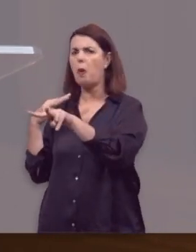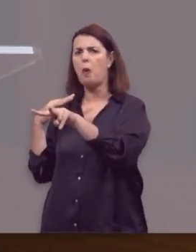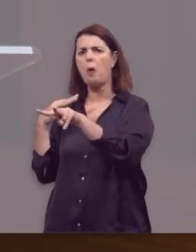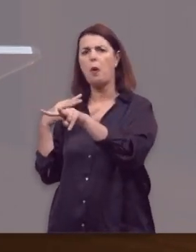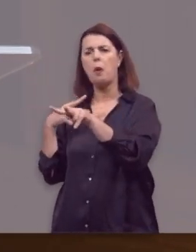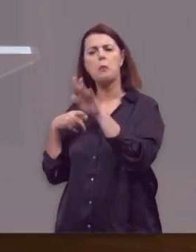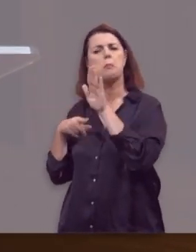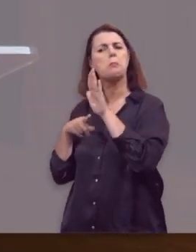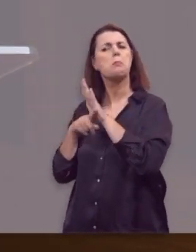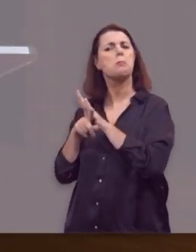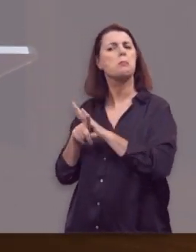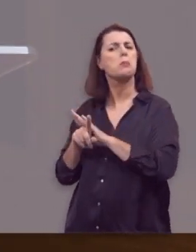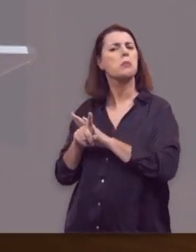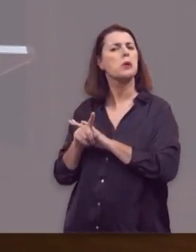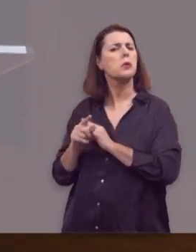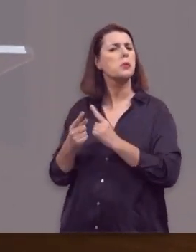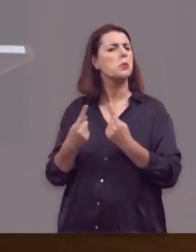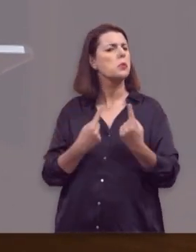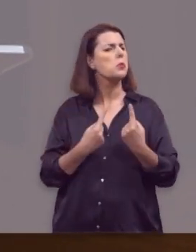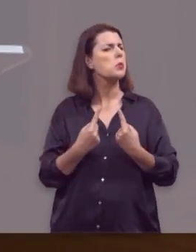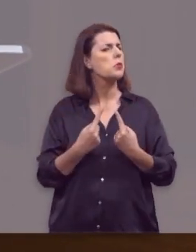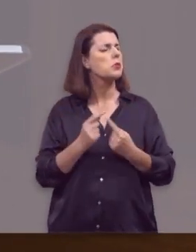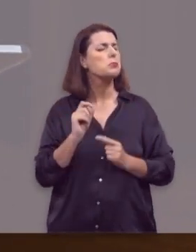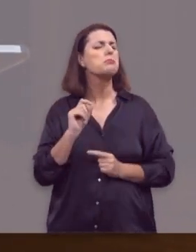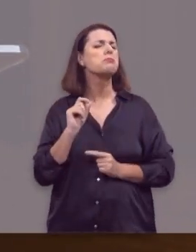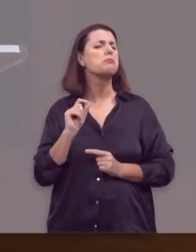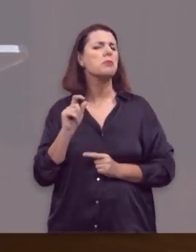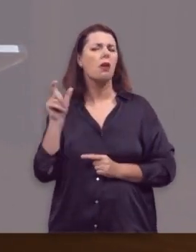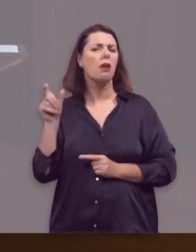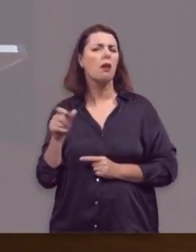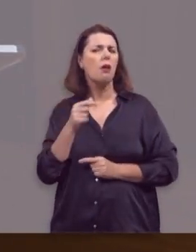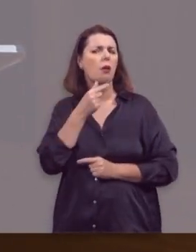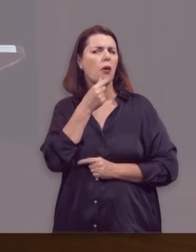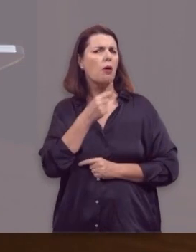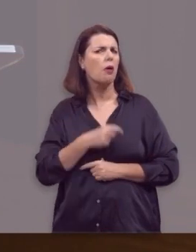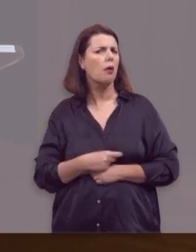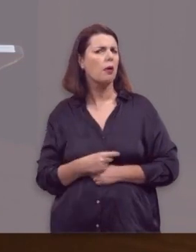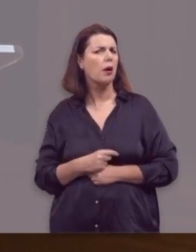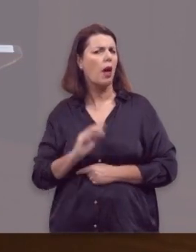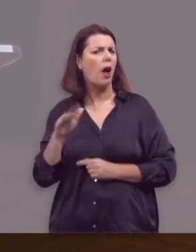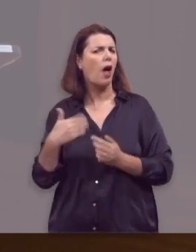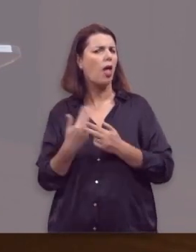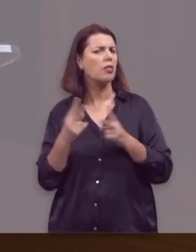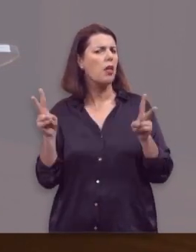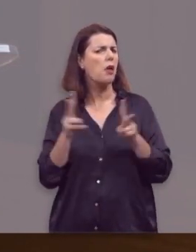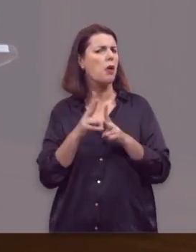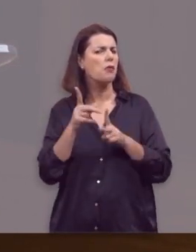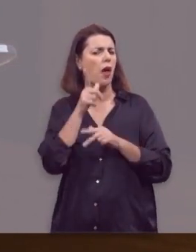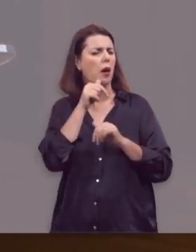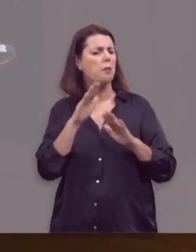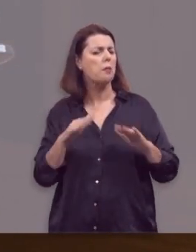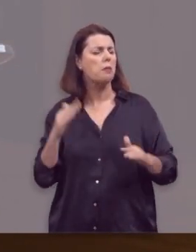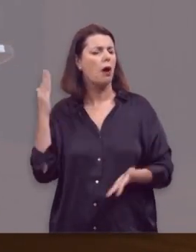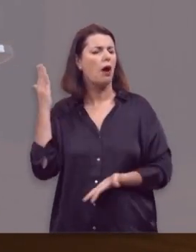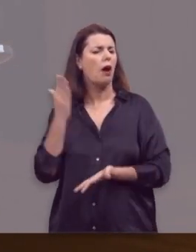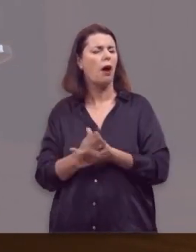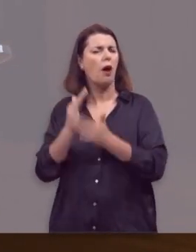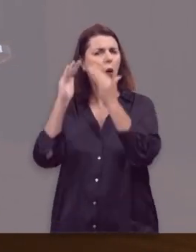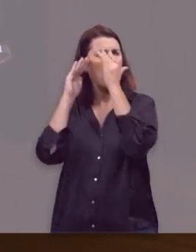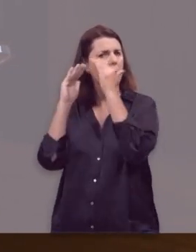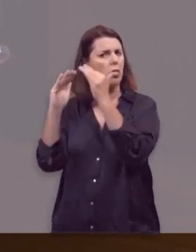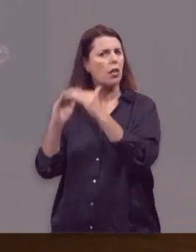si e perguntam assim uns para os outros: quem é este que até o vento e o mar